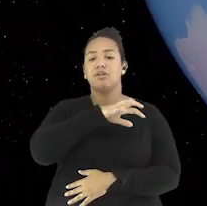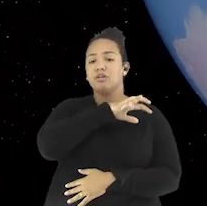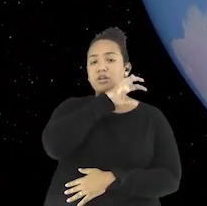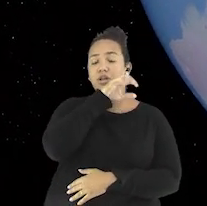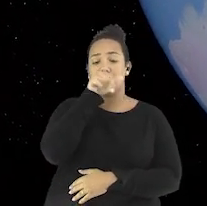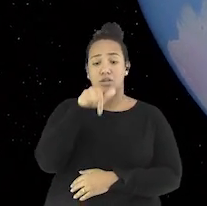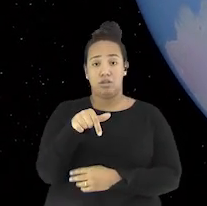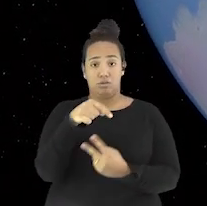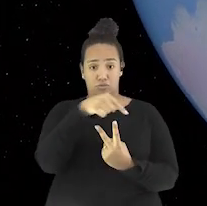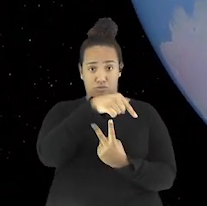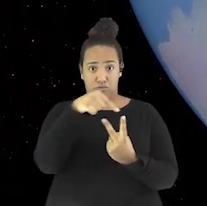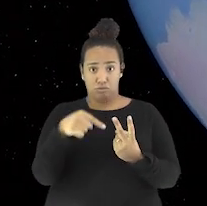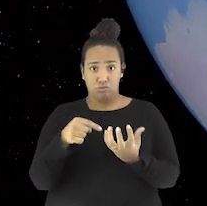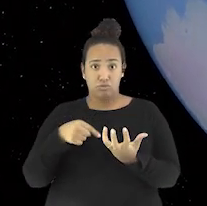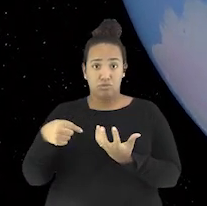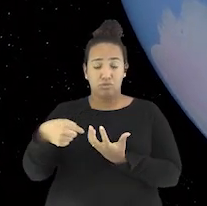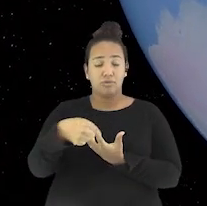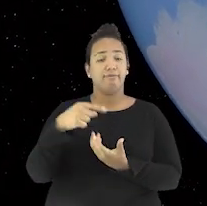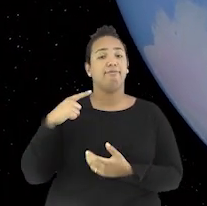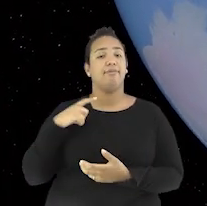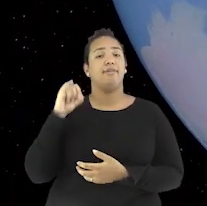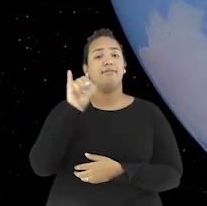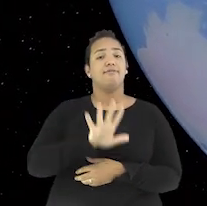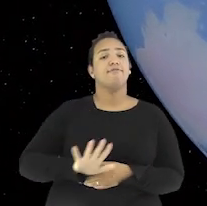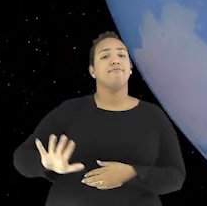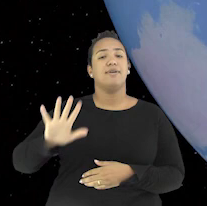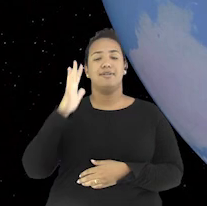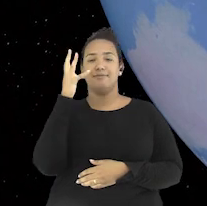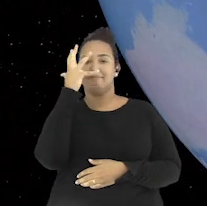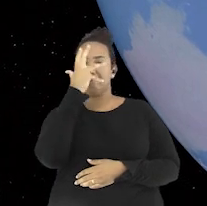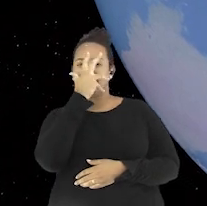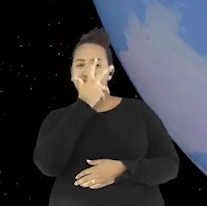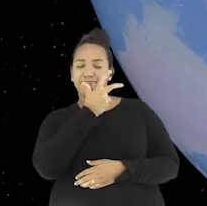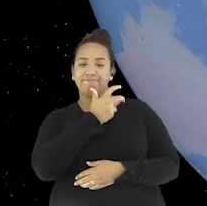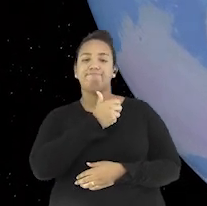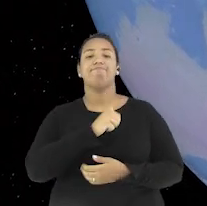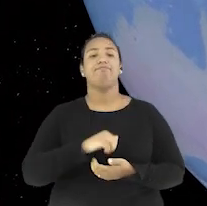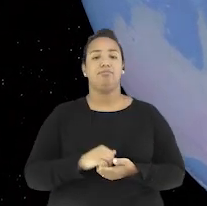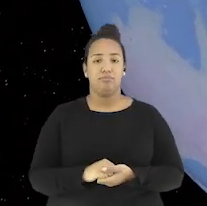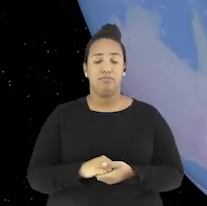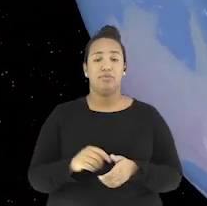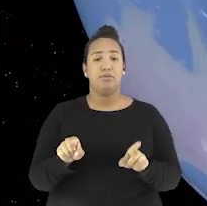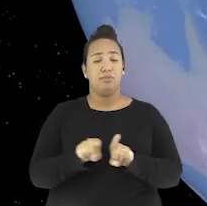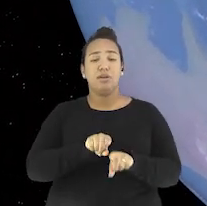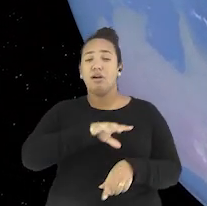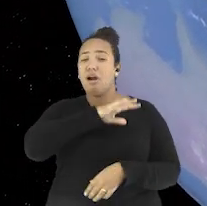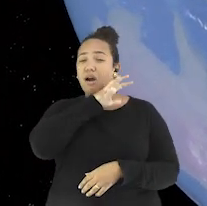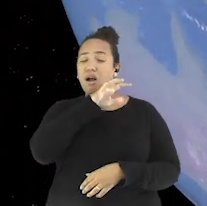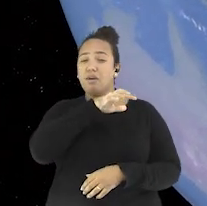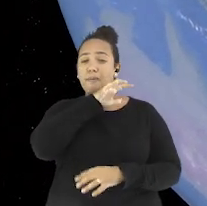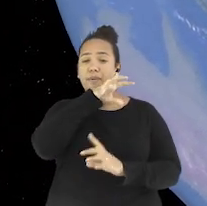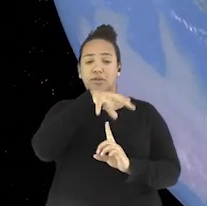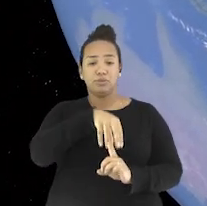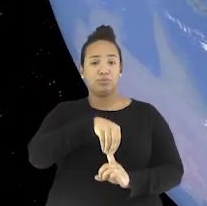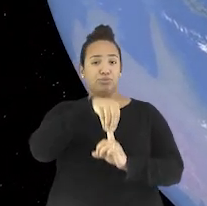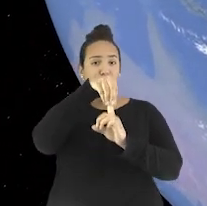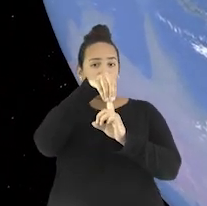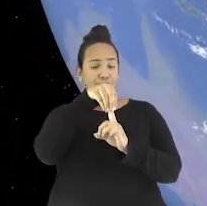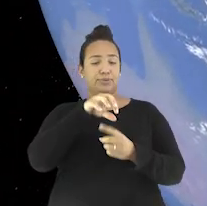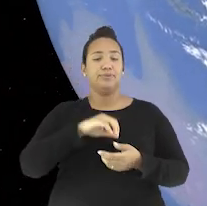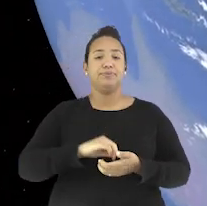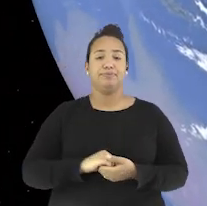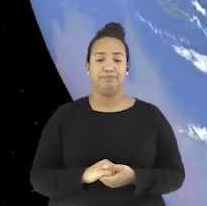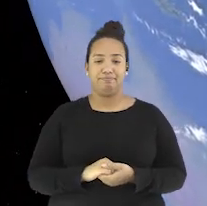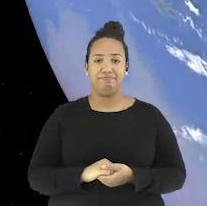se destacam pelas exuberantes paisagens e particularidades, como as espécies de animais únicos que compõem seu